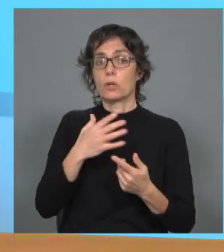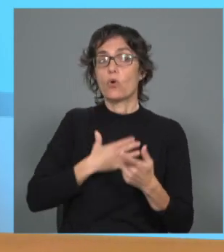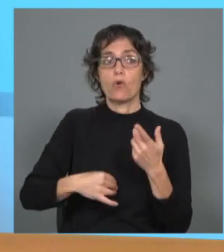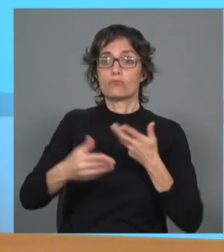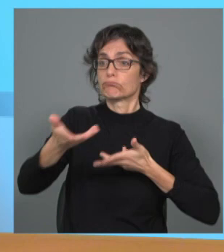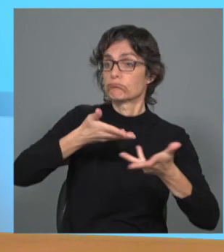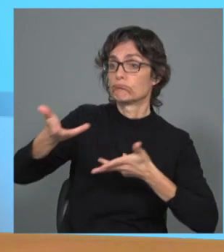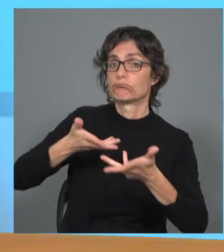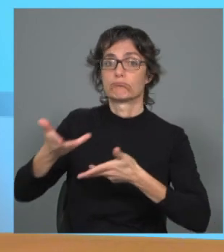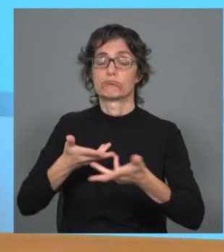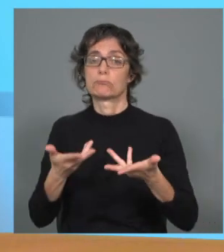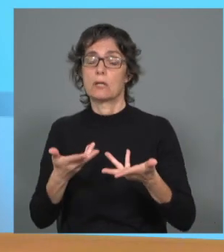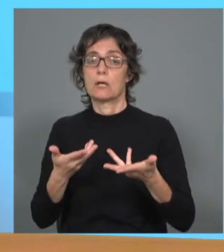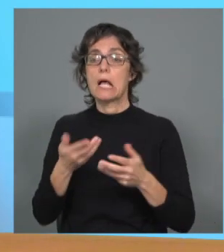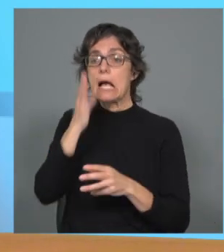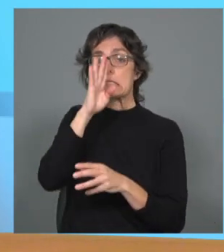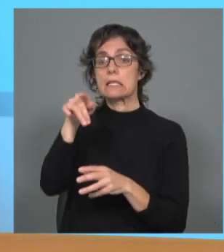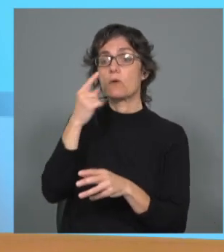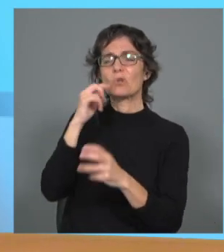portanto, quando identifico problemas,